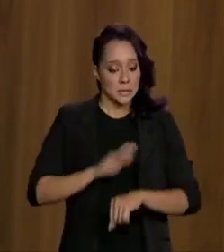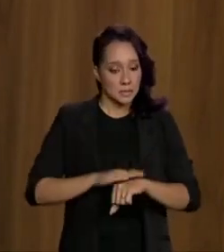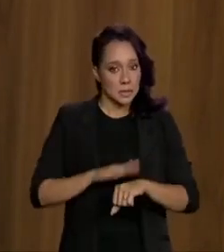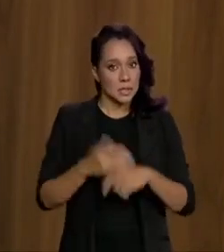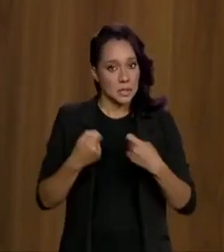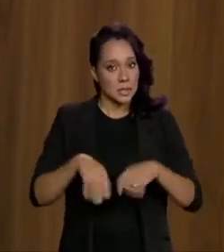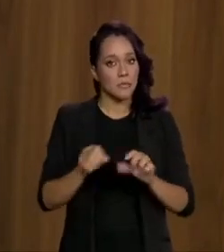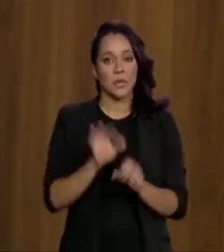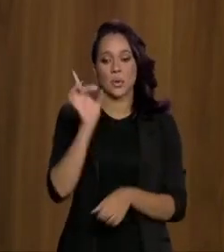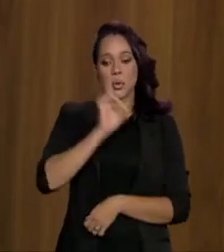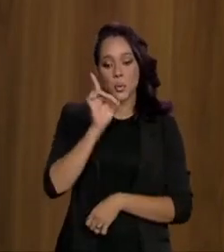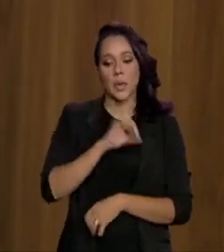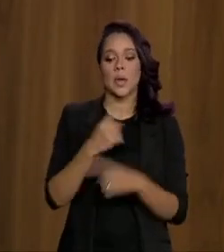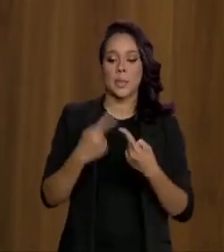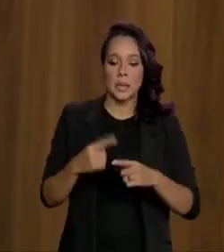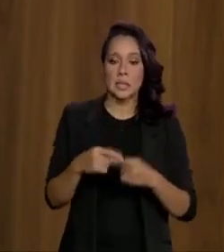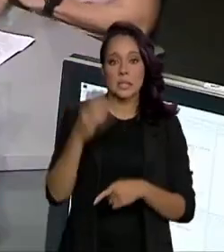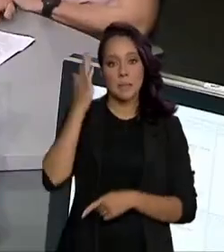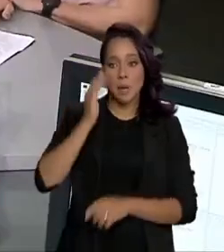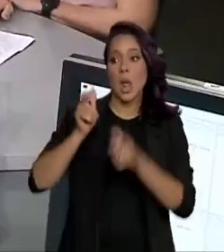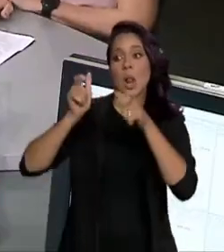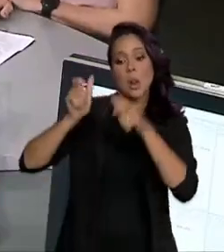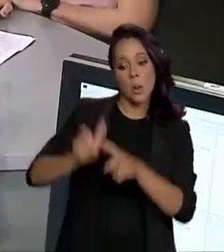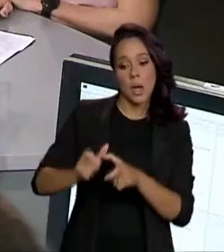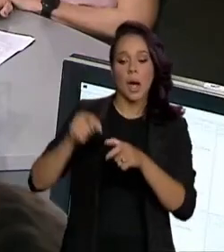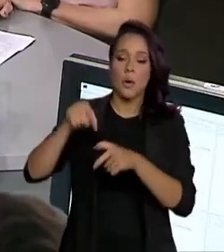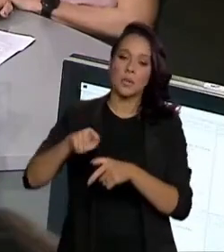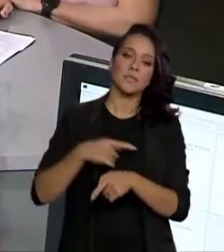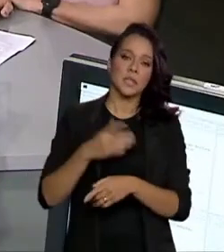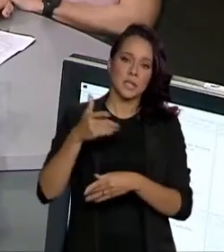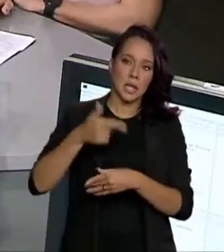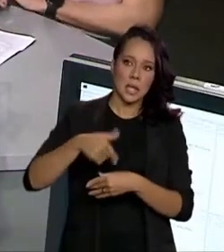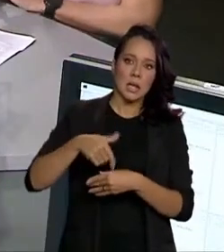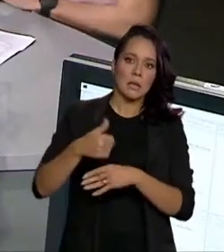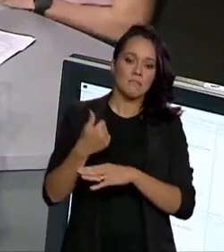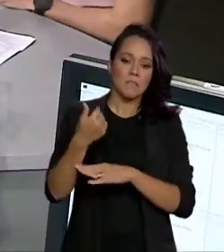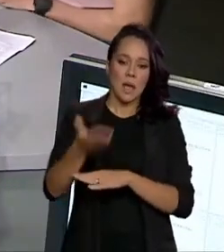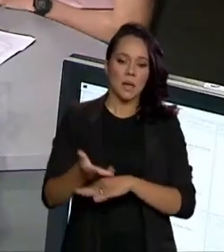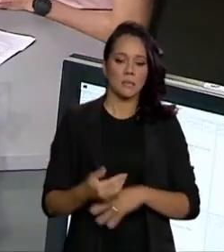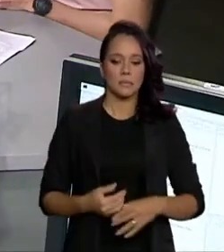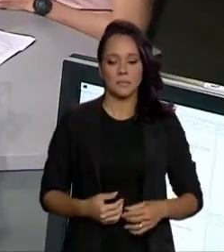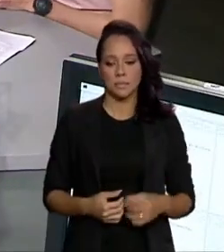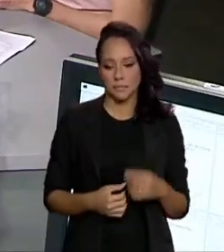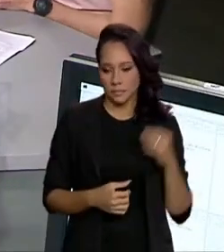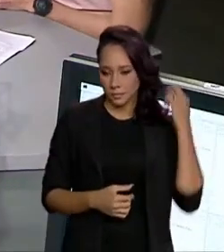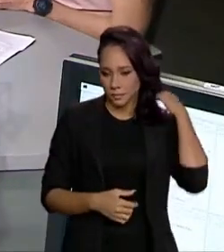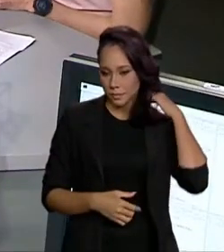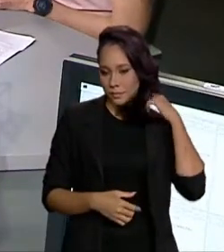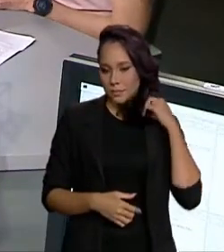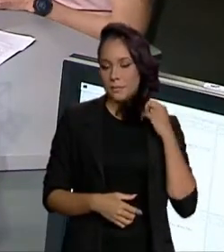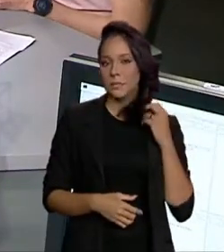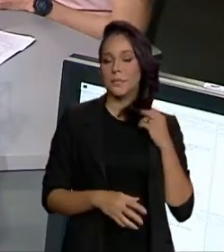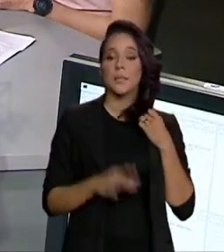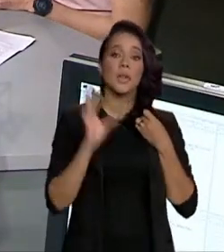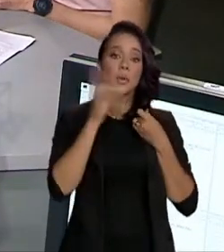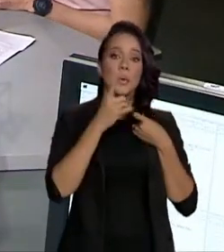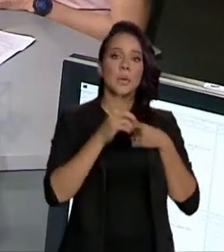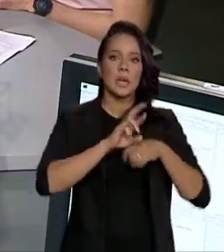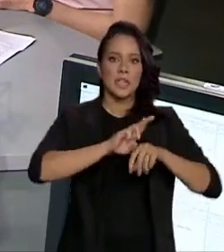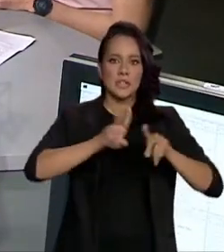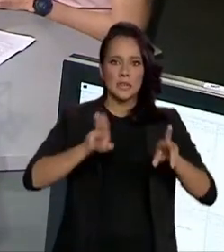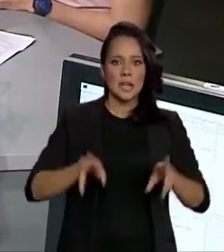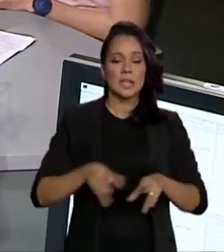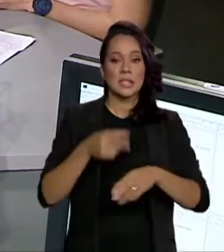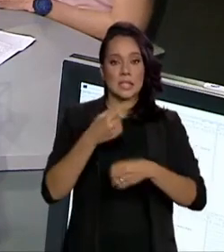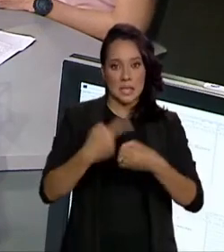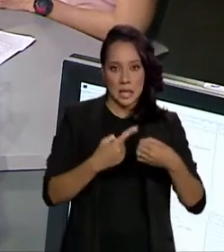domingo, claro, porque precisa pegar ali o local aonde você está fora. Aliás, da sua área. Falando em domingo, várias cidades vai ter transporte